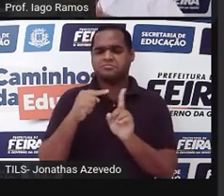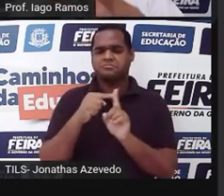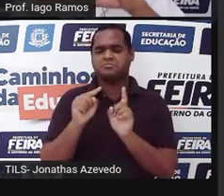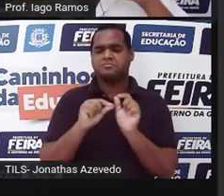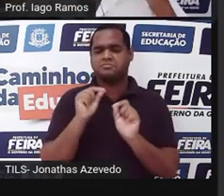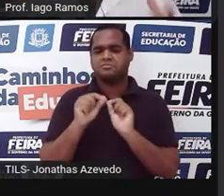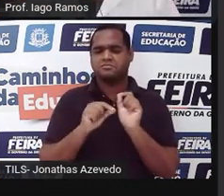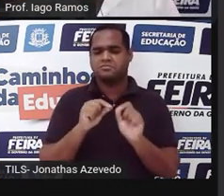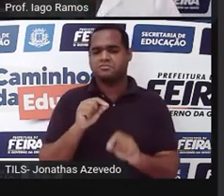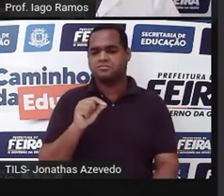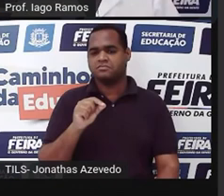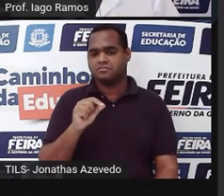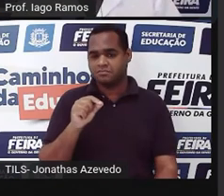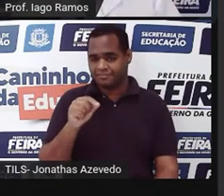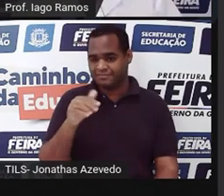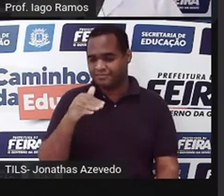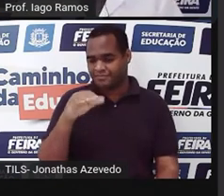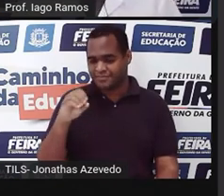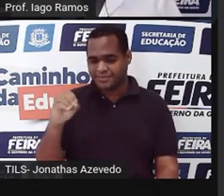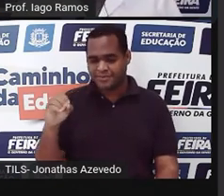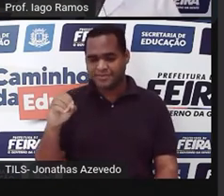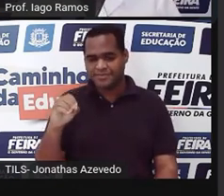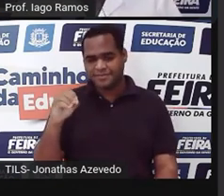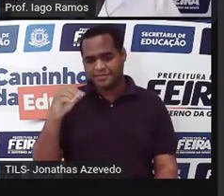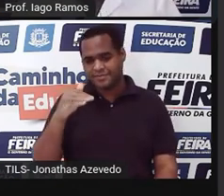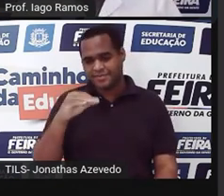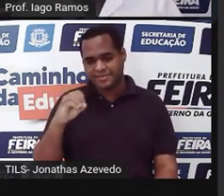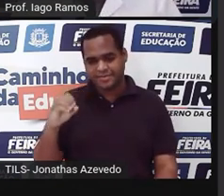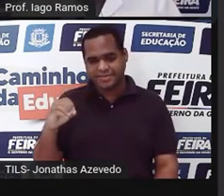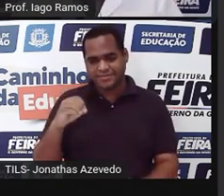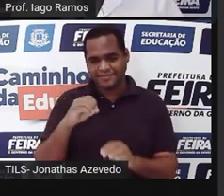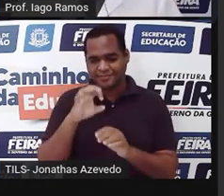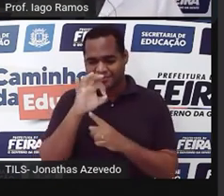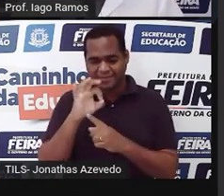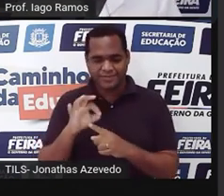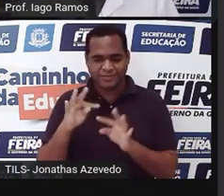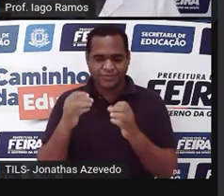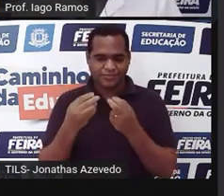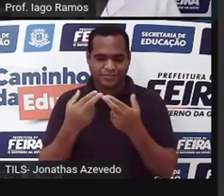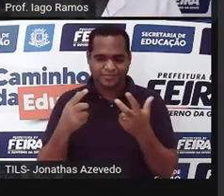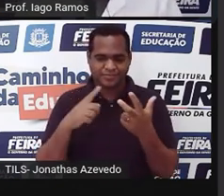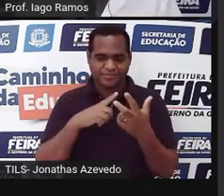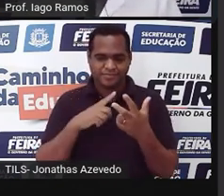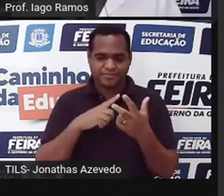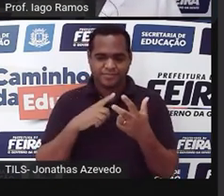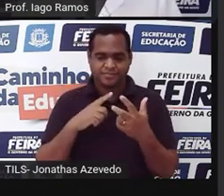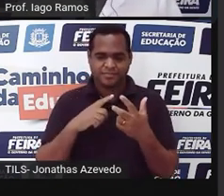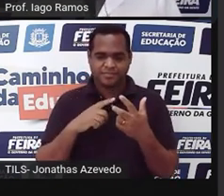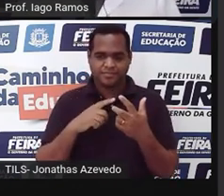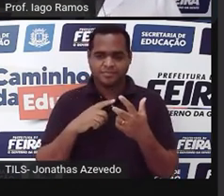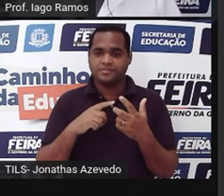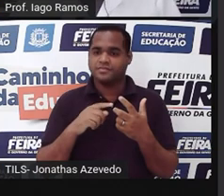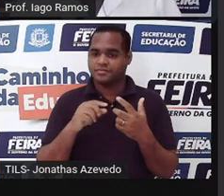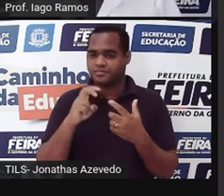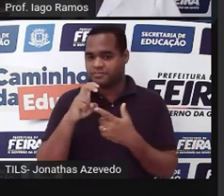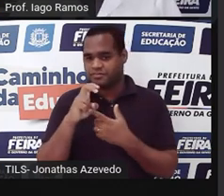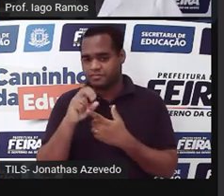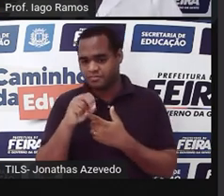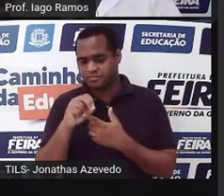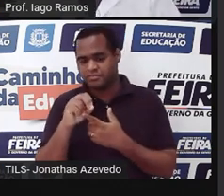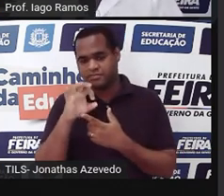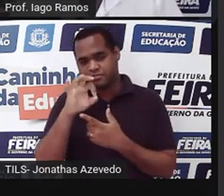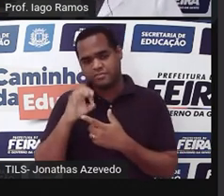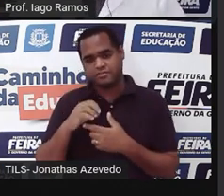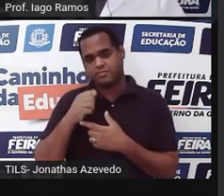100% é o todo tá metade de senha 50 ou se a gente quisesse calcular cinquenta por cento de